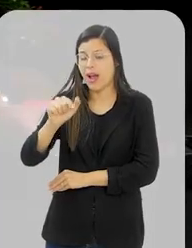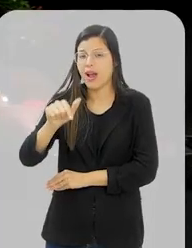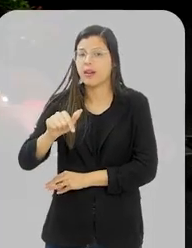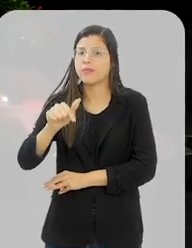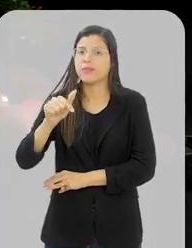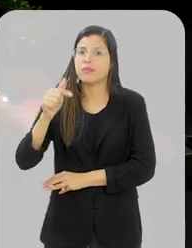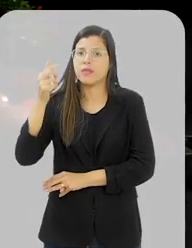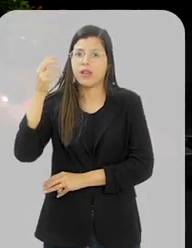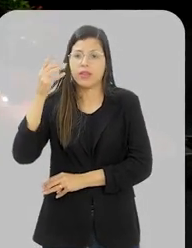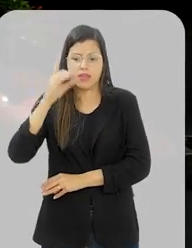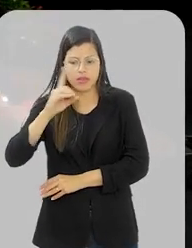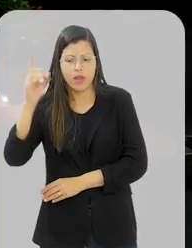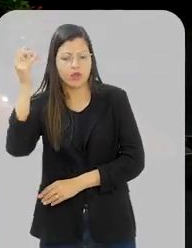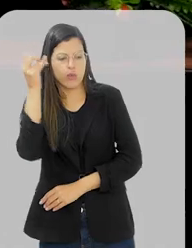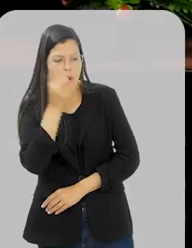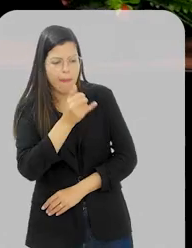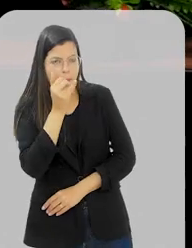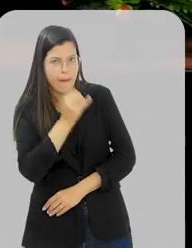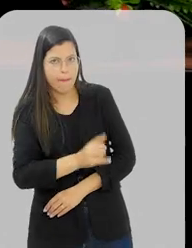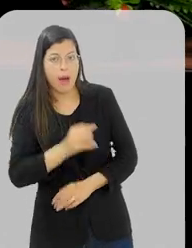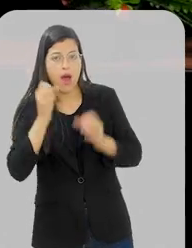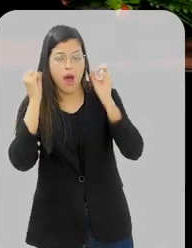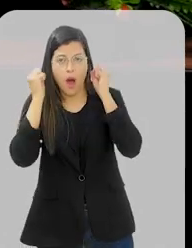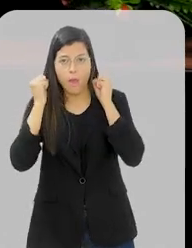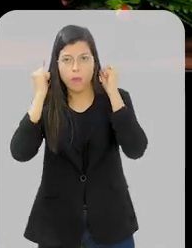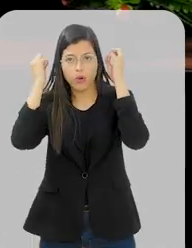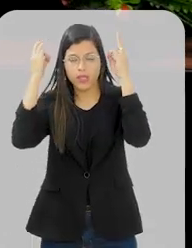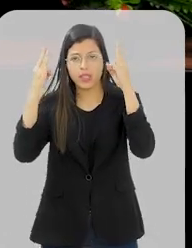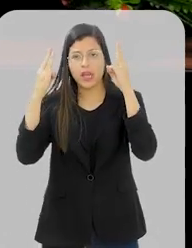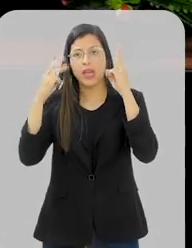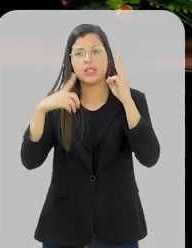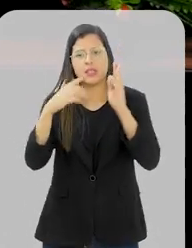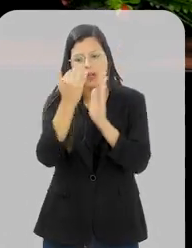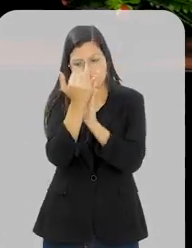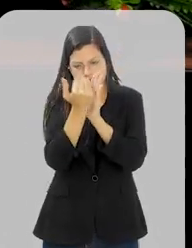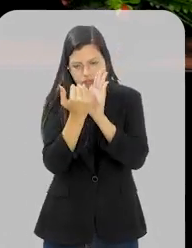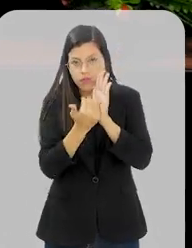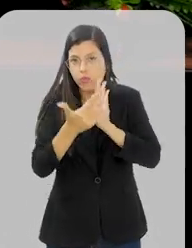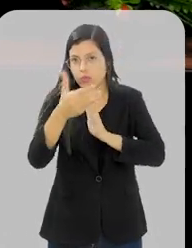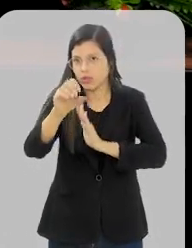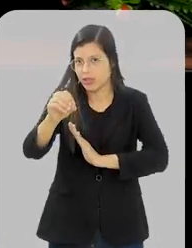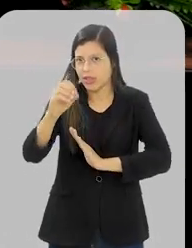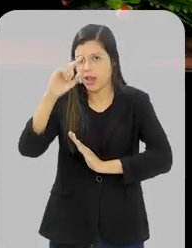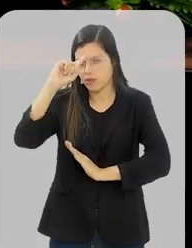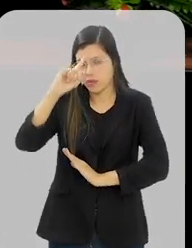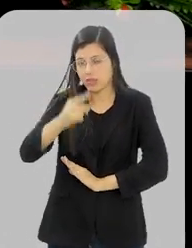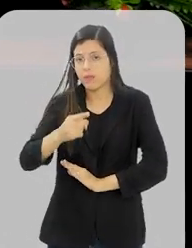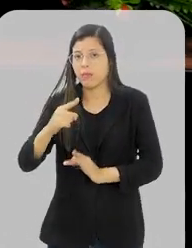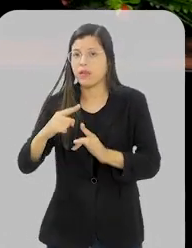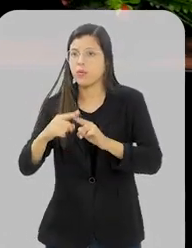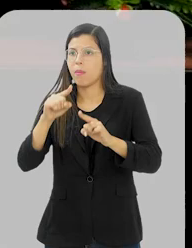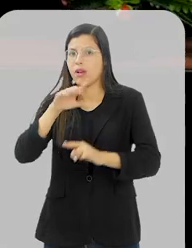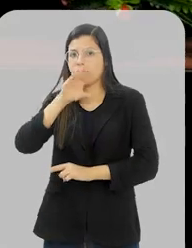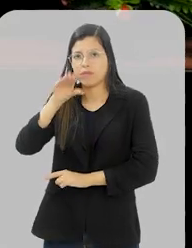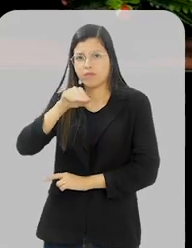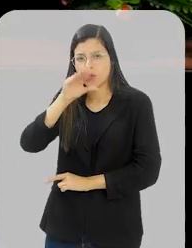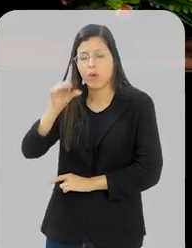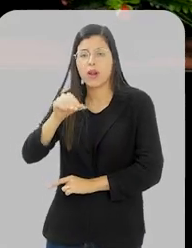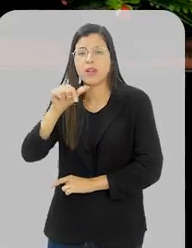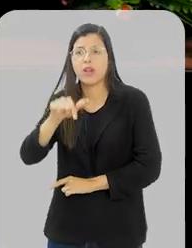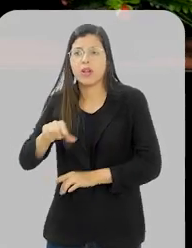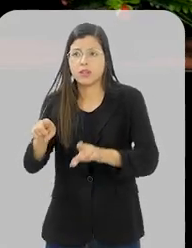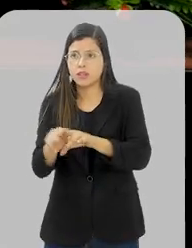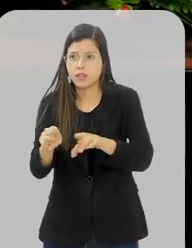a a Moisés e ele traz as tábuas da lei que são os 10 mandamentos mas toda a a a oralidade da Torá que é o